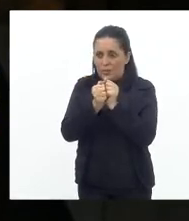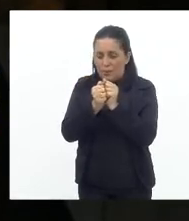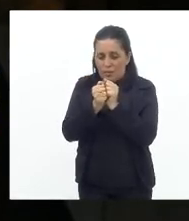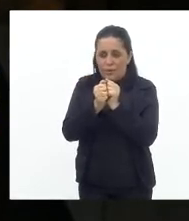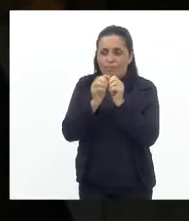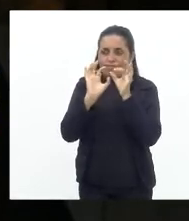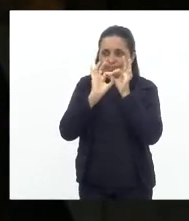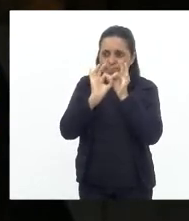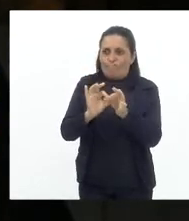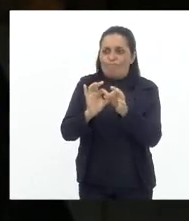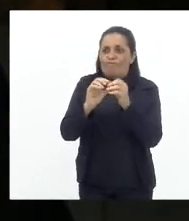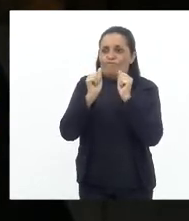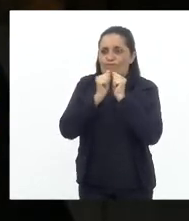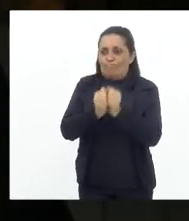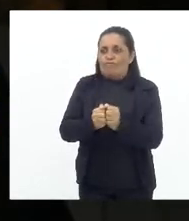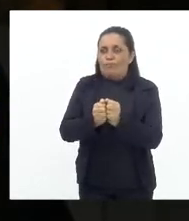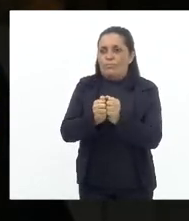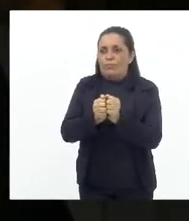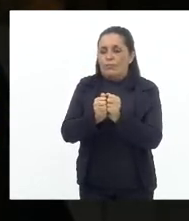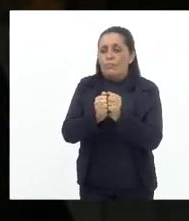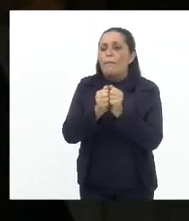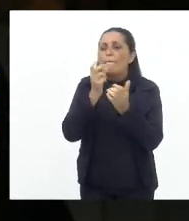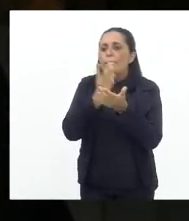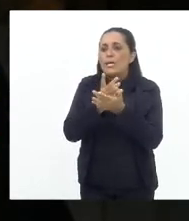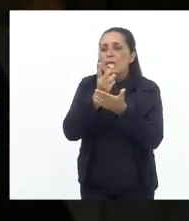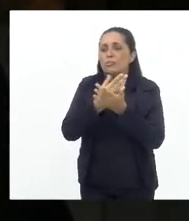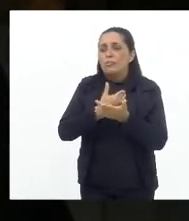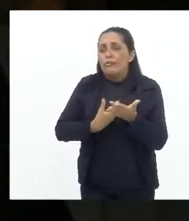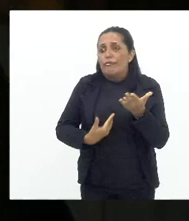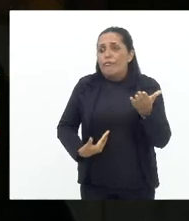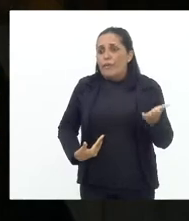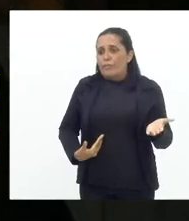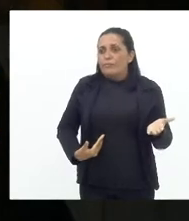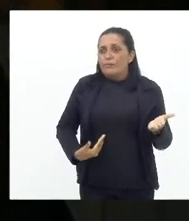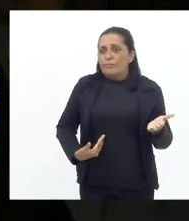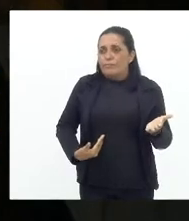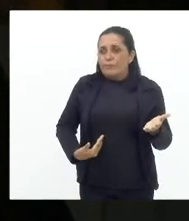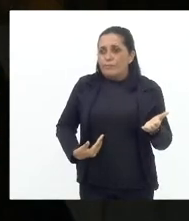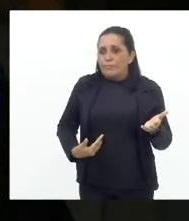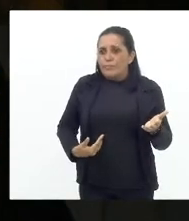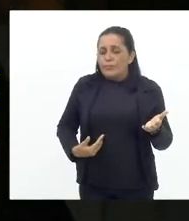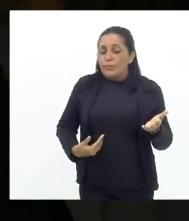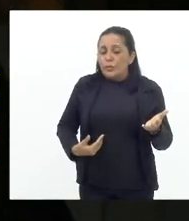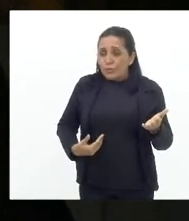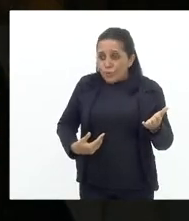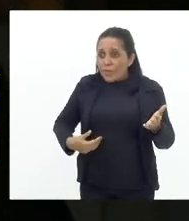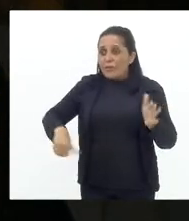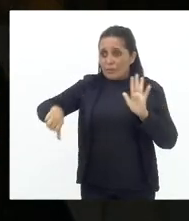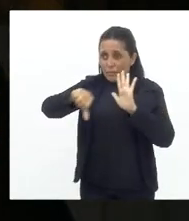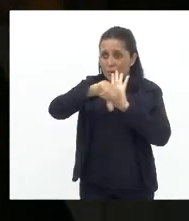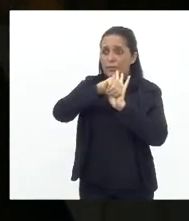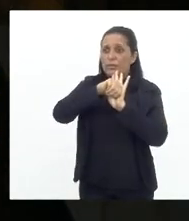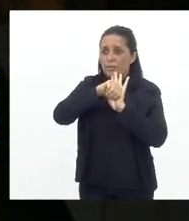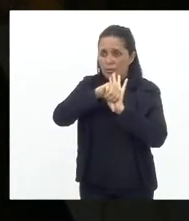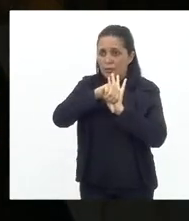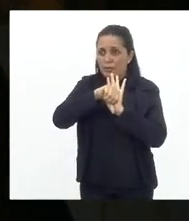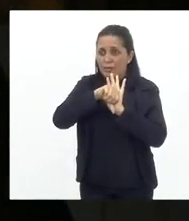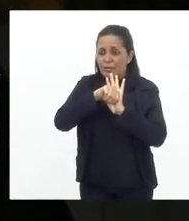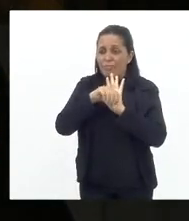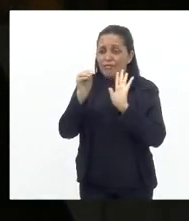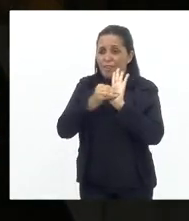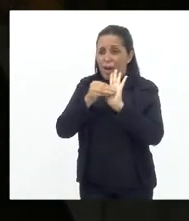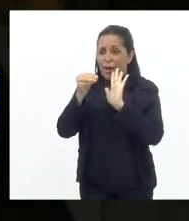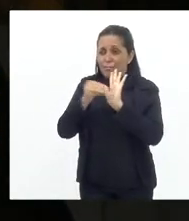embaladas todas pelo mesmo governo e debaixo dessa crise tem um